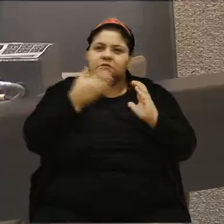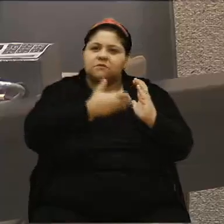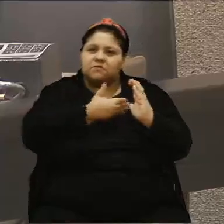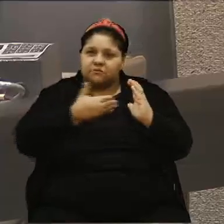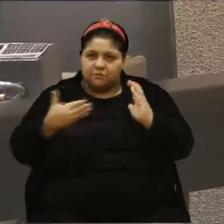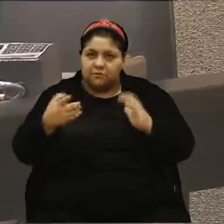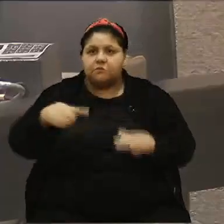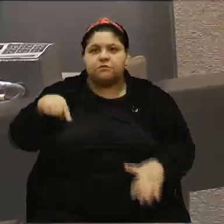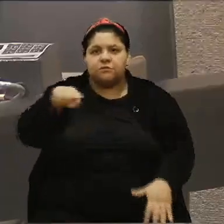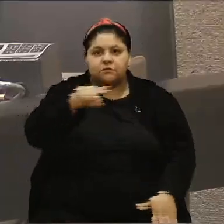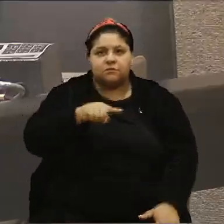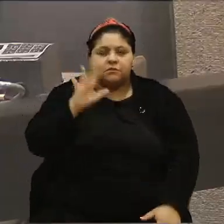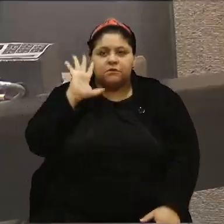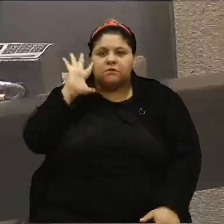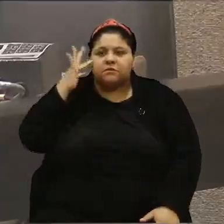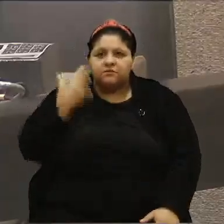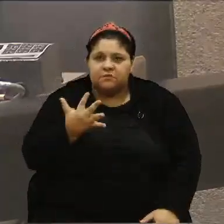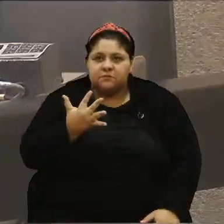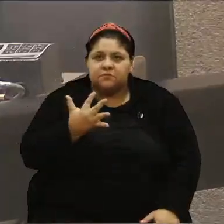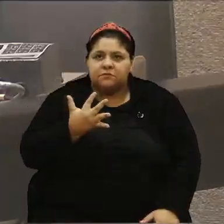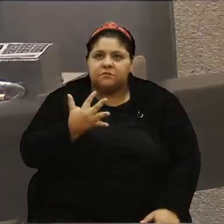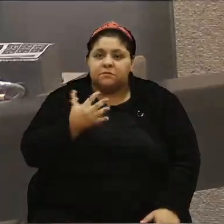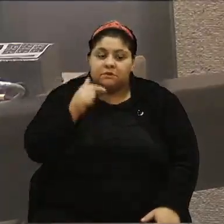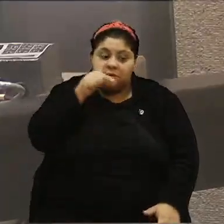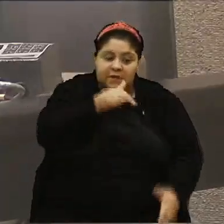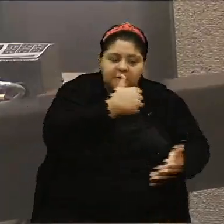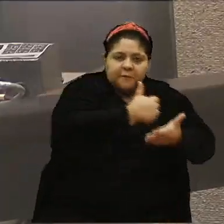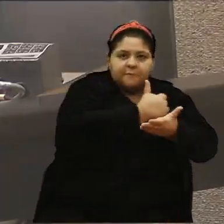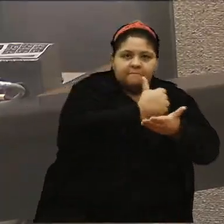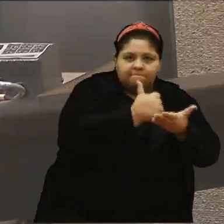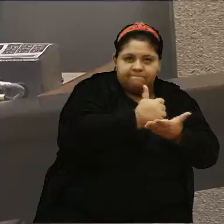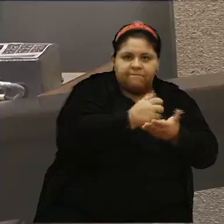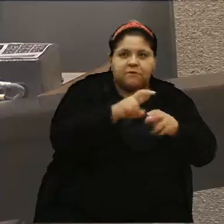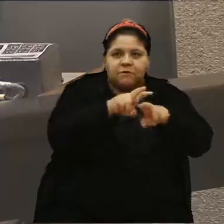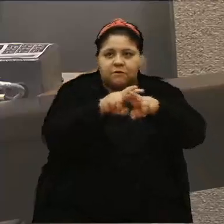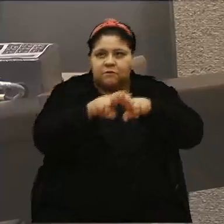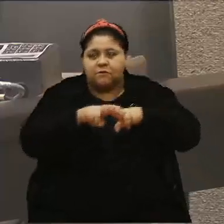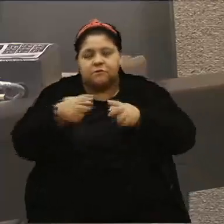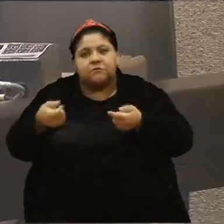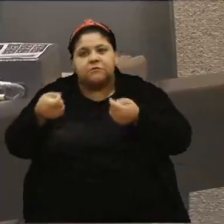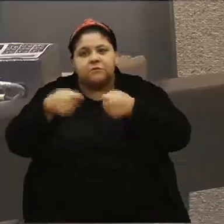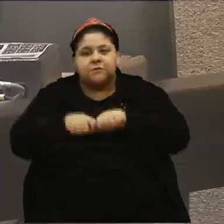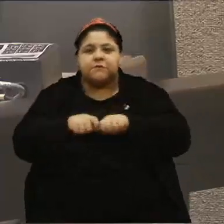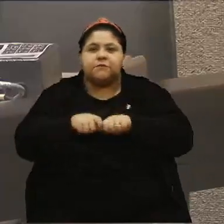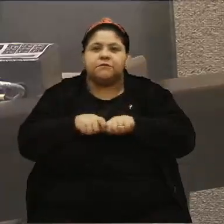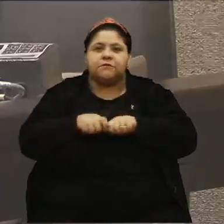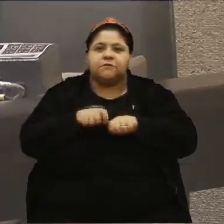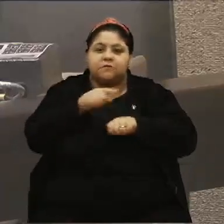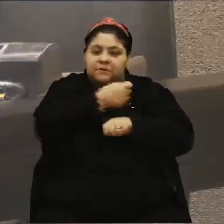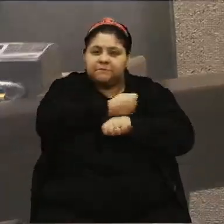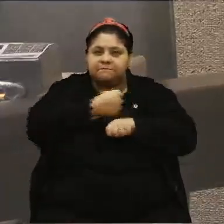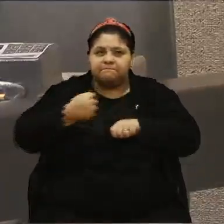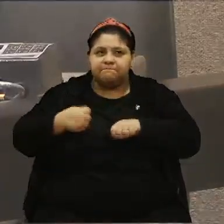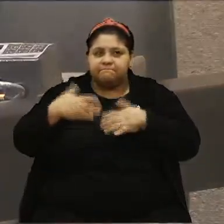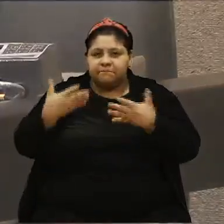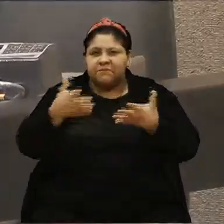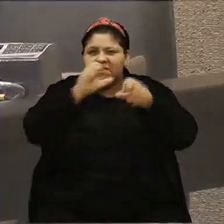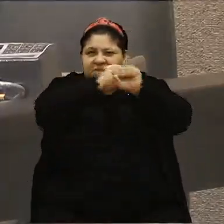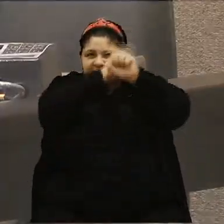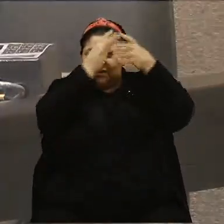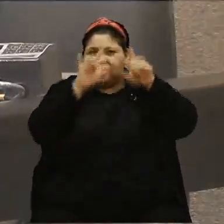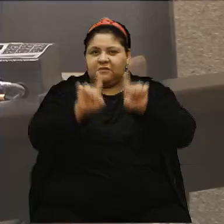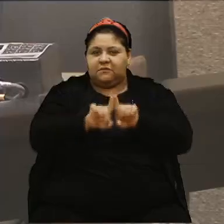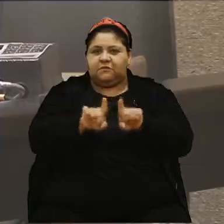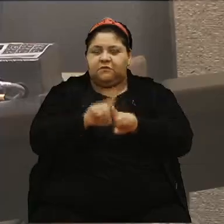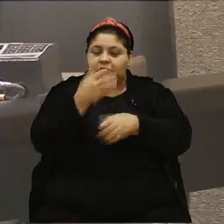para que isso realmente aconteça lá na base. E por isso a gente precisa desses números. E esclarecimentos